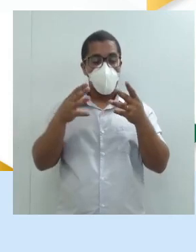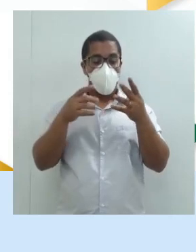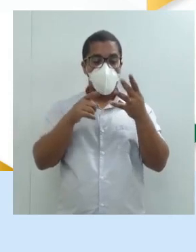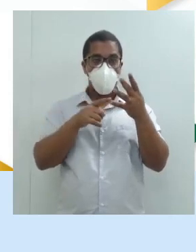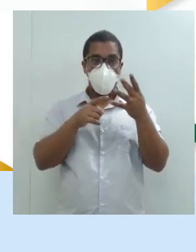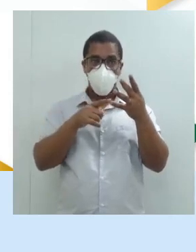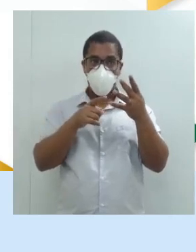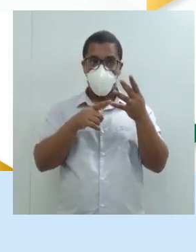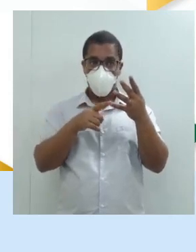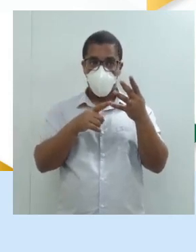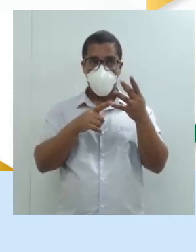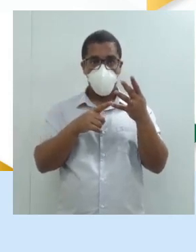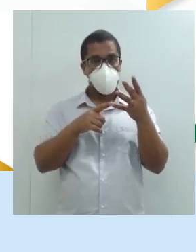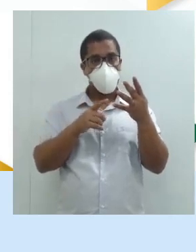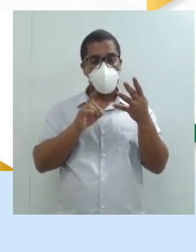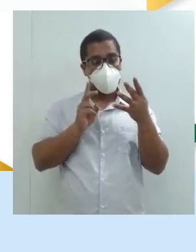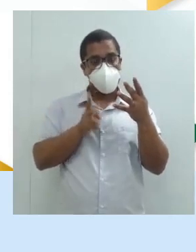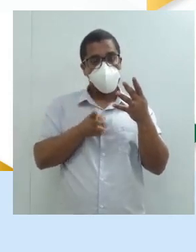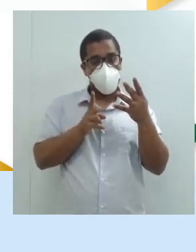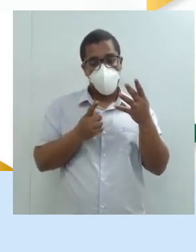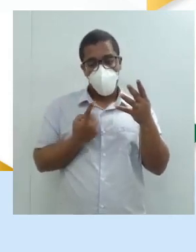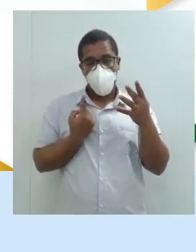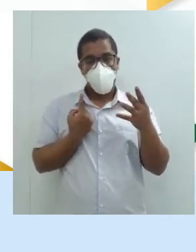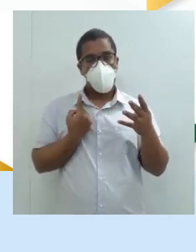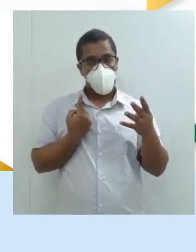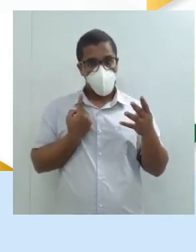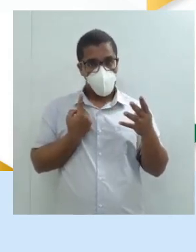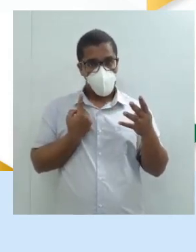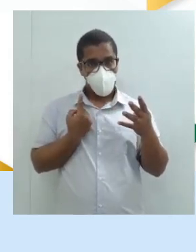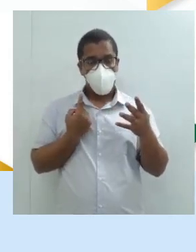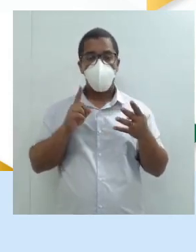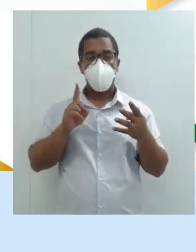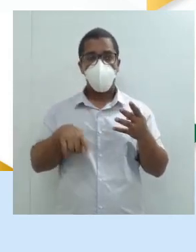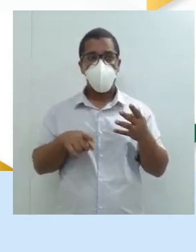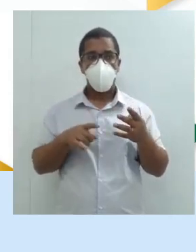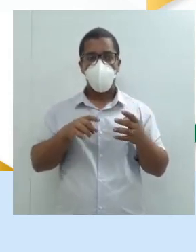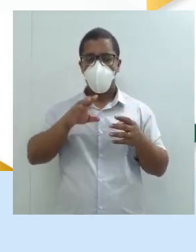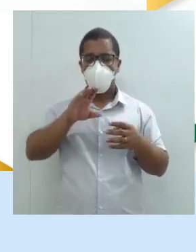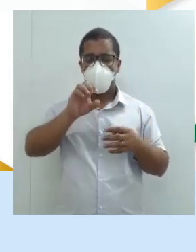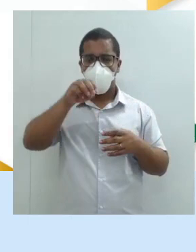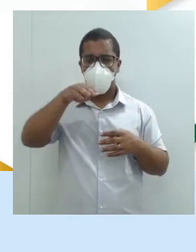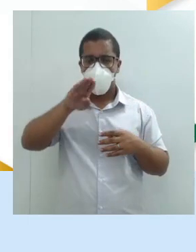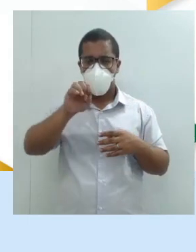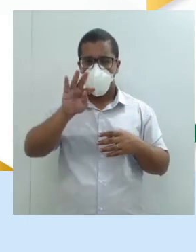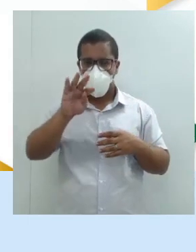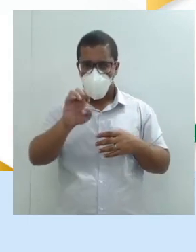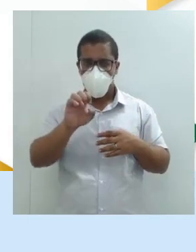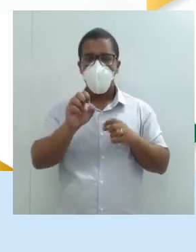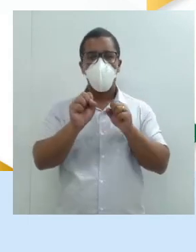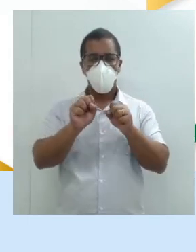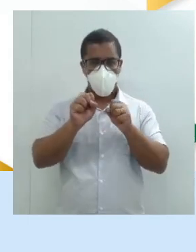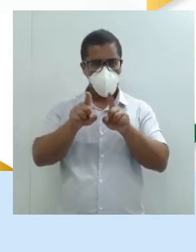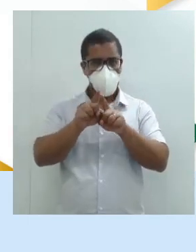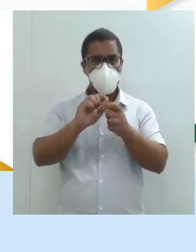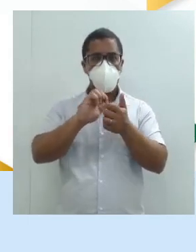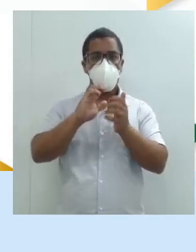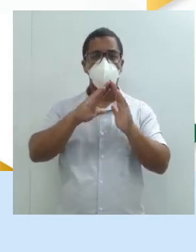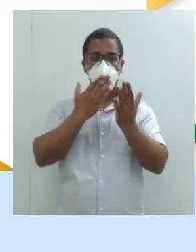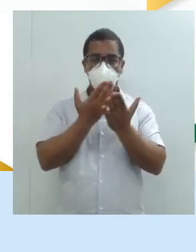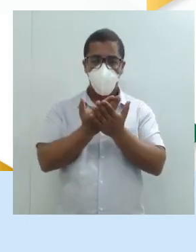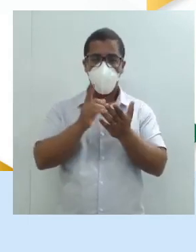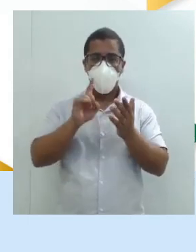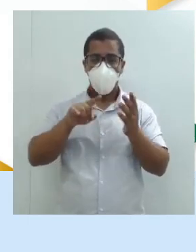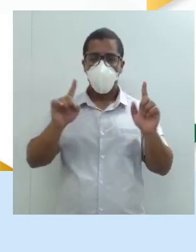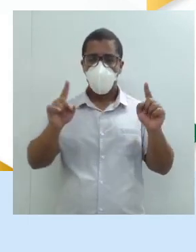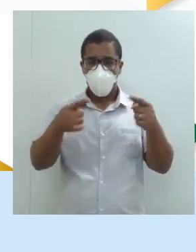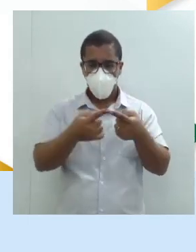esses vão ser sempre individuais, tá? Eles podem ser até praticados na escola como jogos esportivos, jogos de